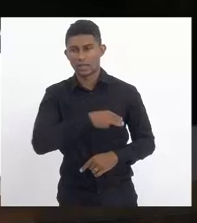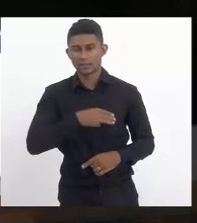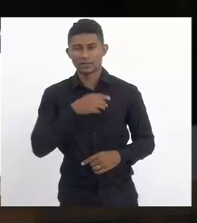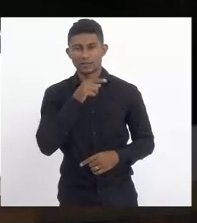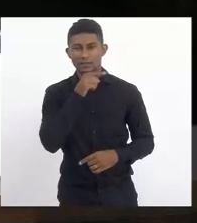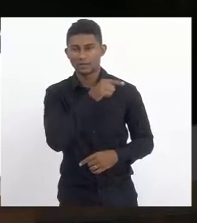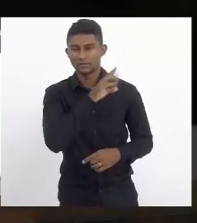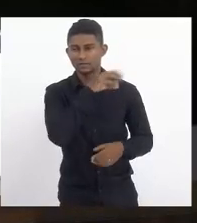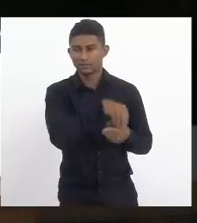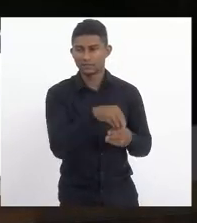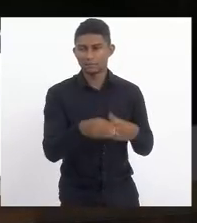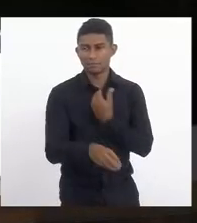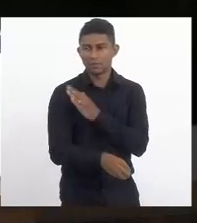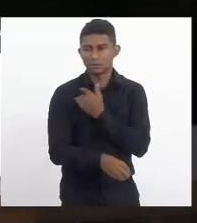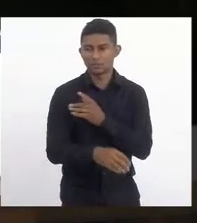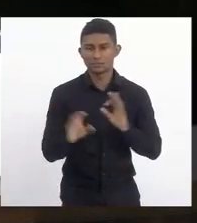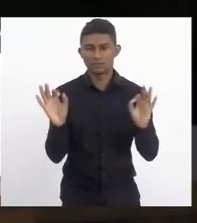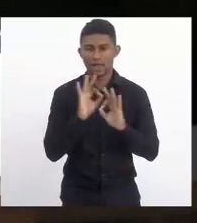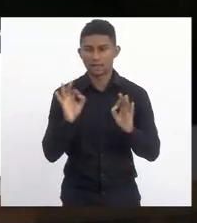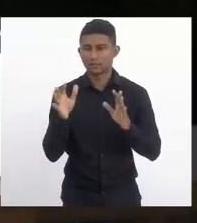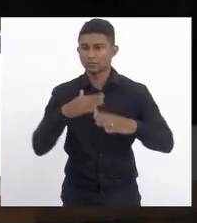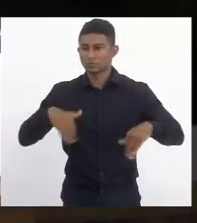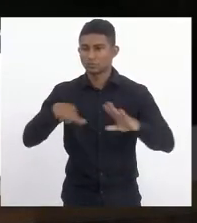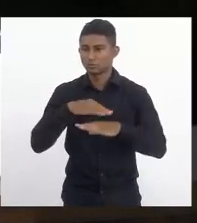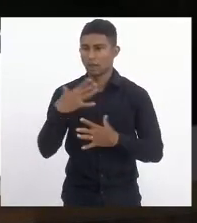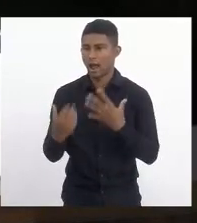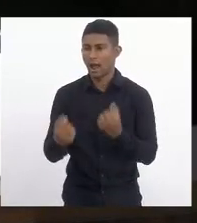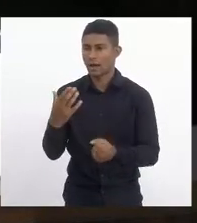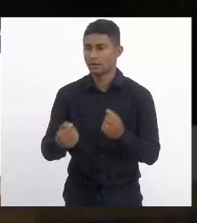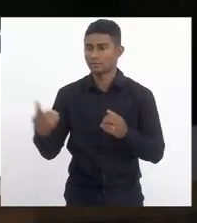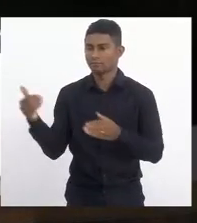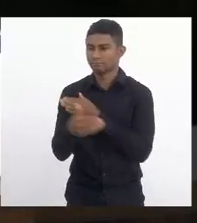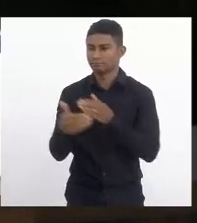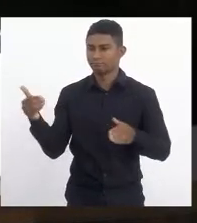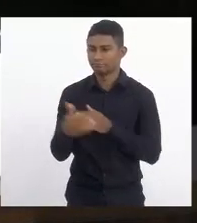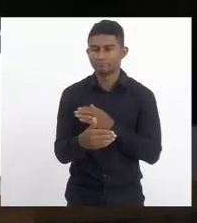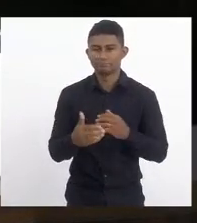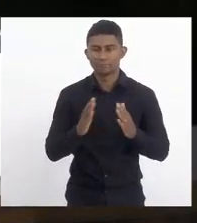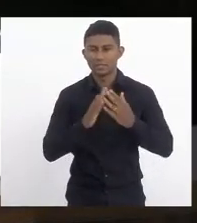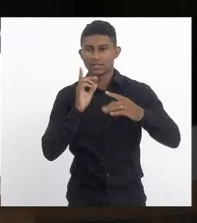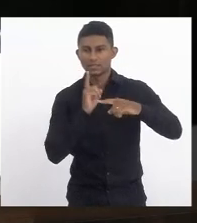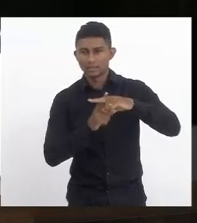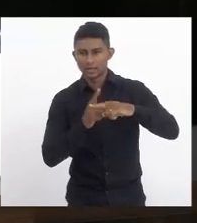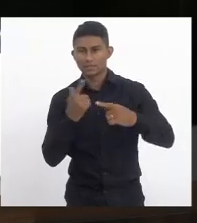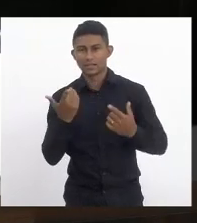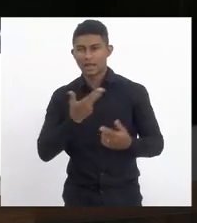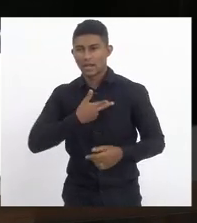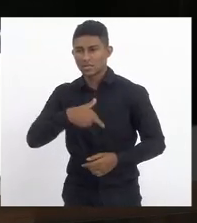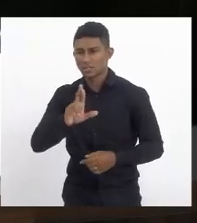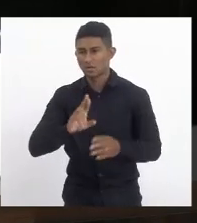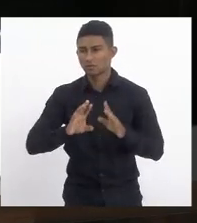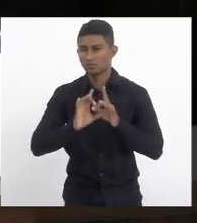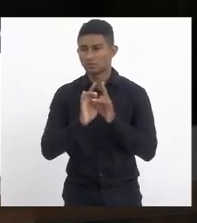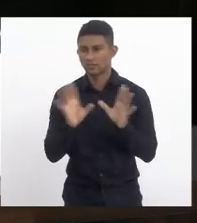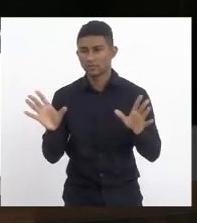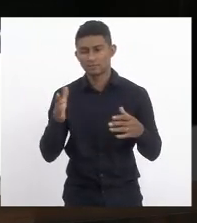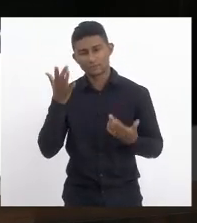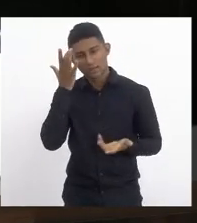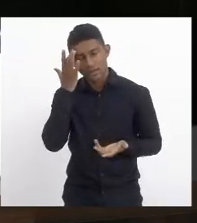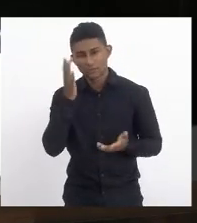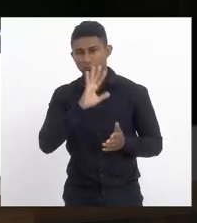preconceito, nessa igreja que acolhe a todos, nessa igreja ecumênica, eu acho que tudo isso a gente pode